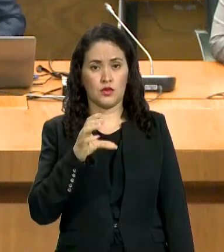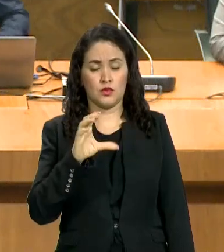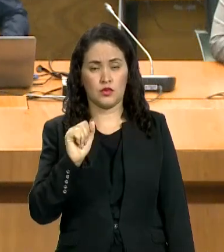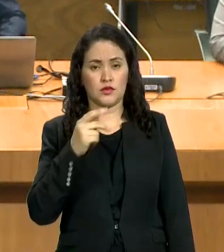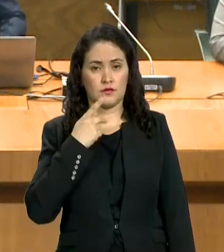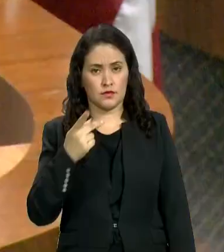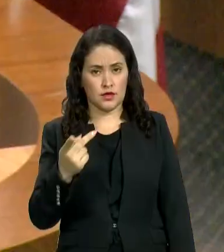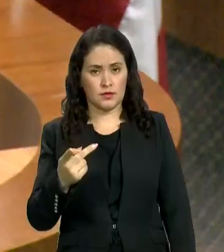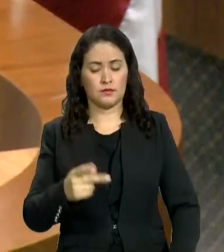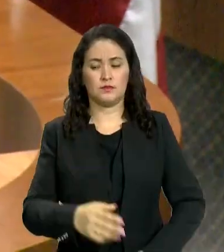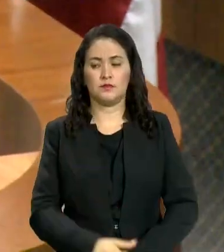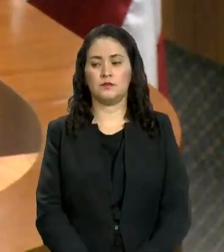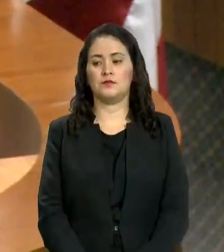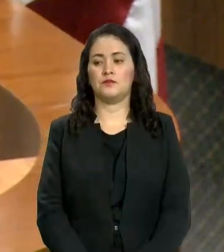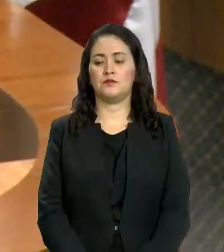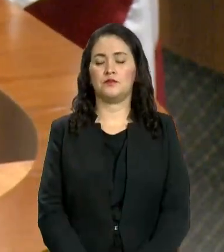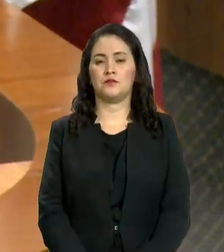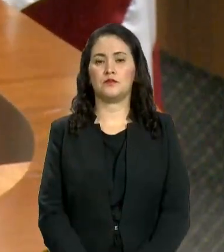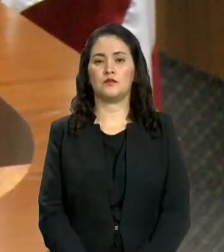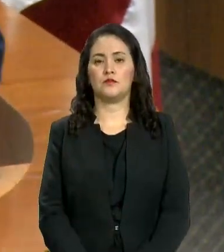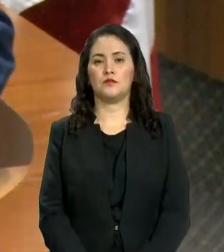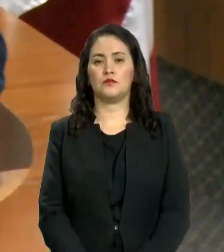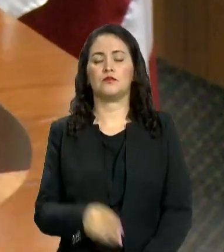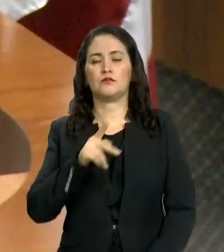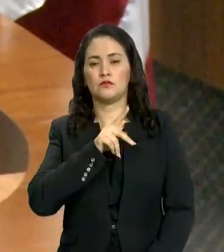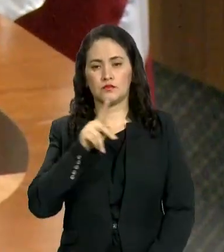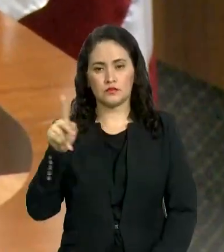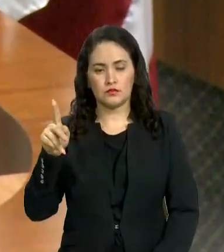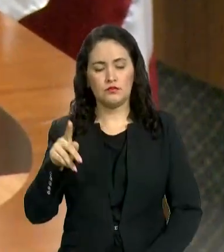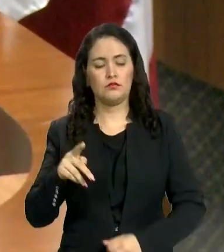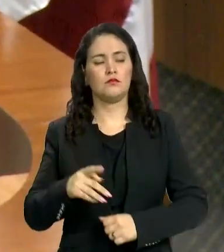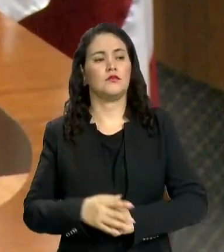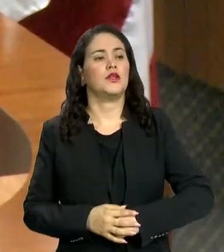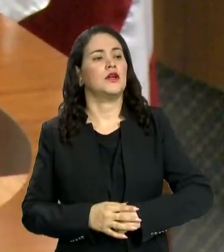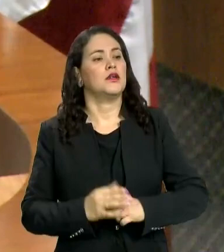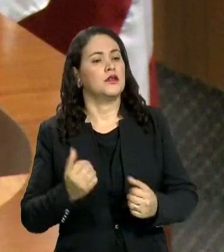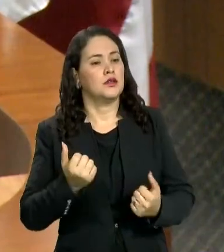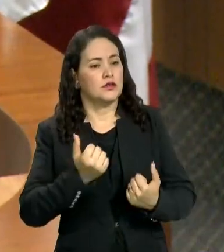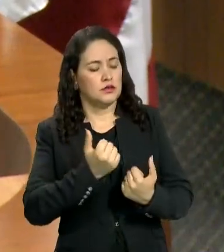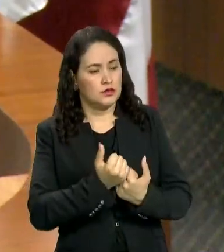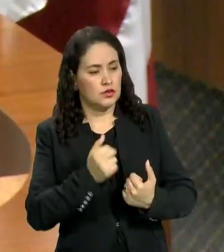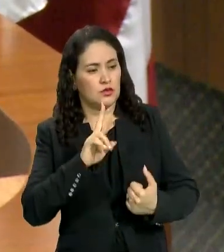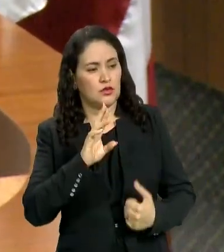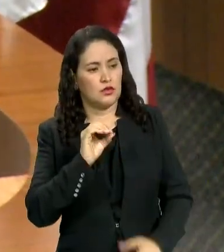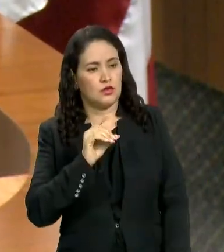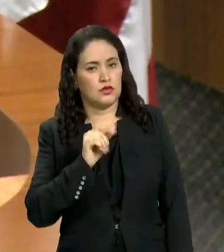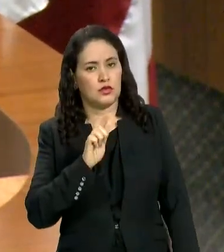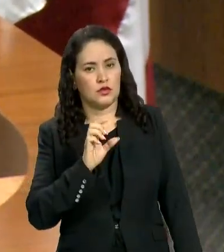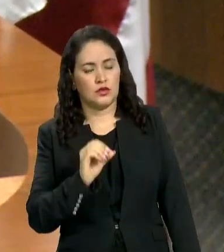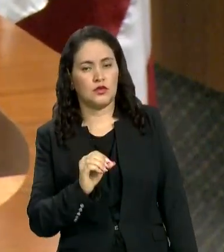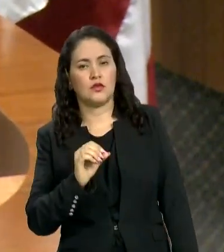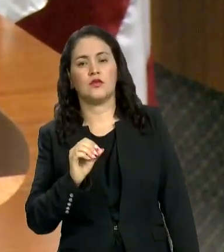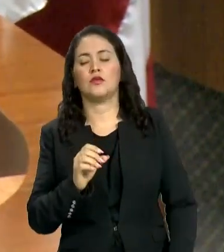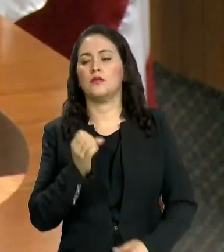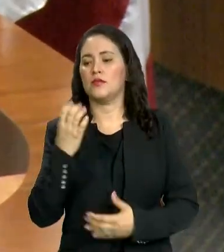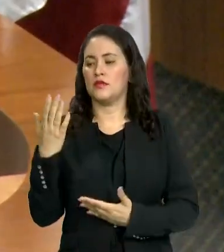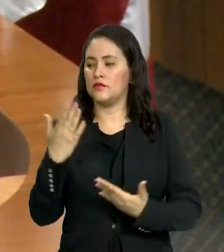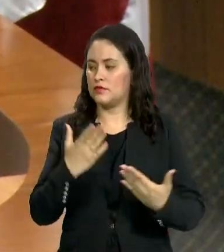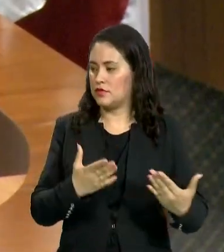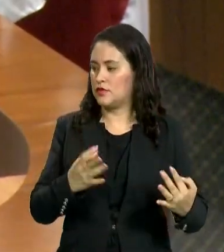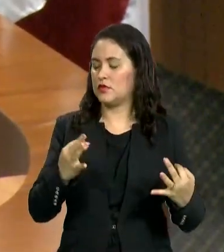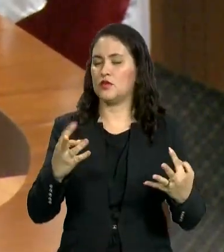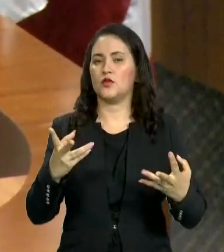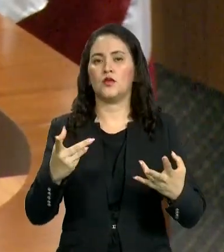senhor presidente em nome Rodrigo Lago em nome do qual eu cumprimento toda a mesa aqui presente servidores desta